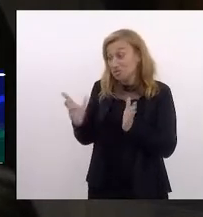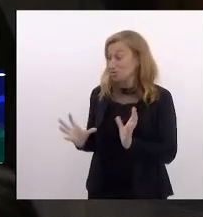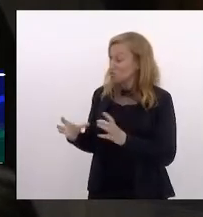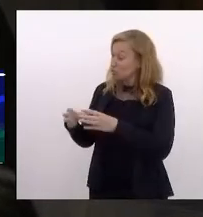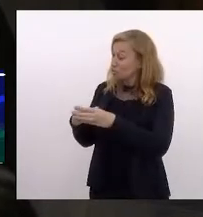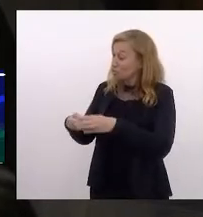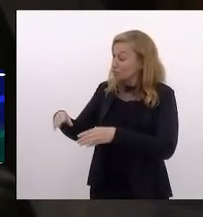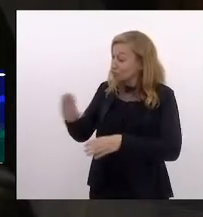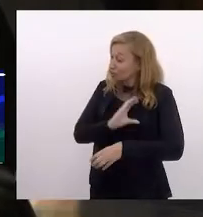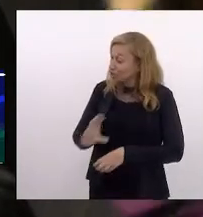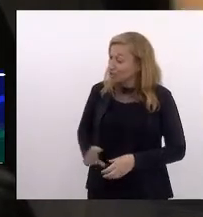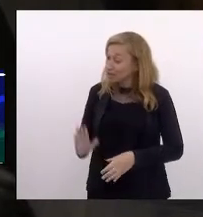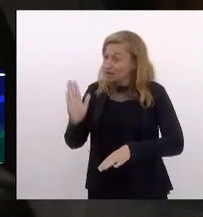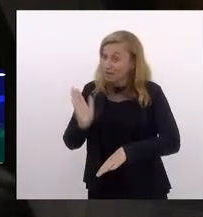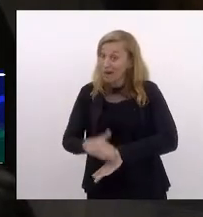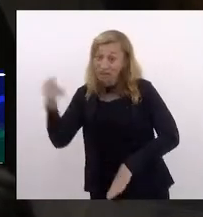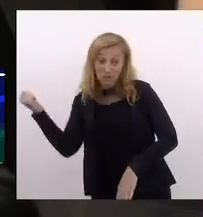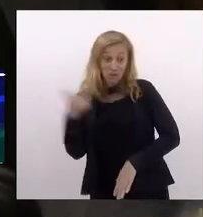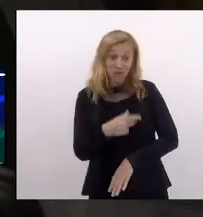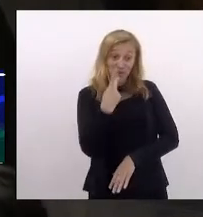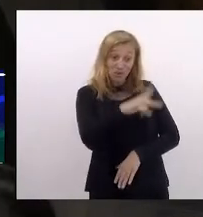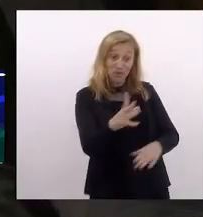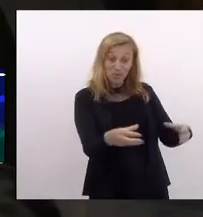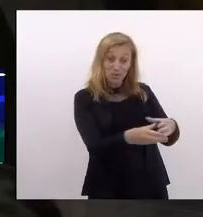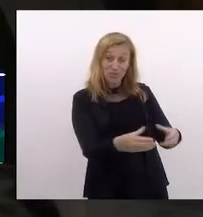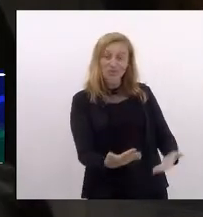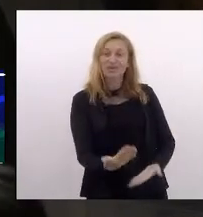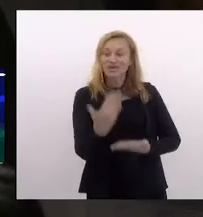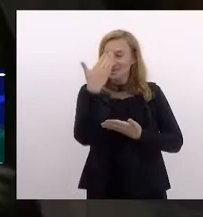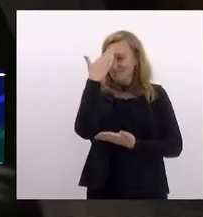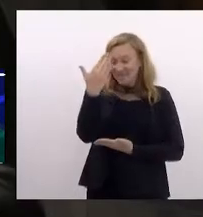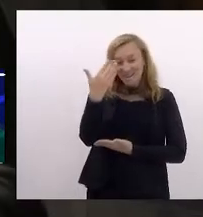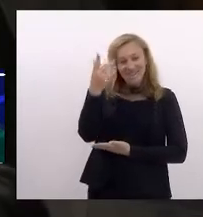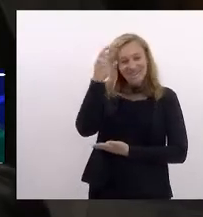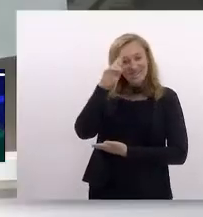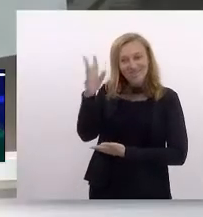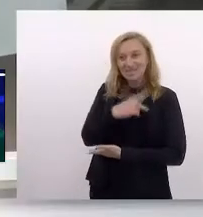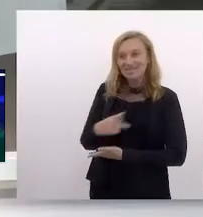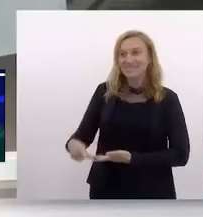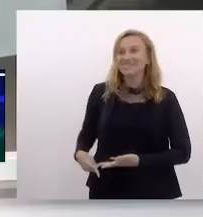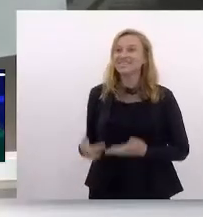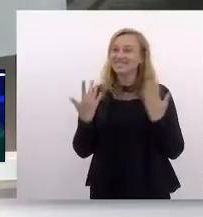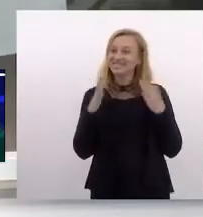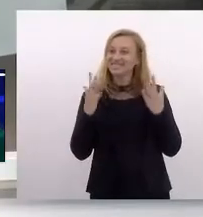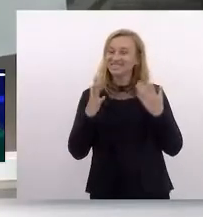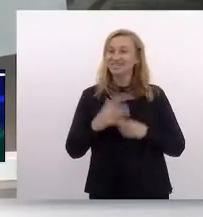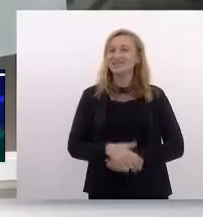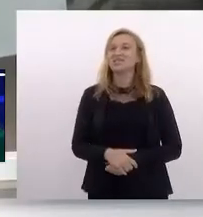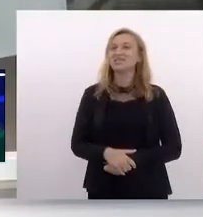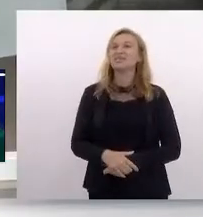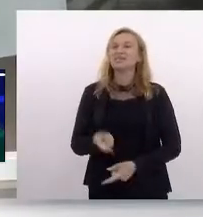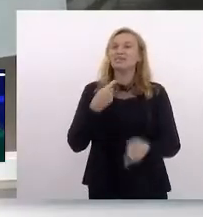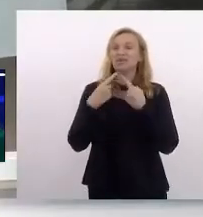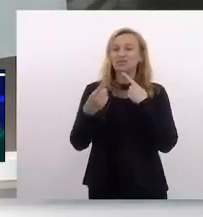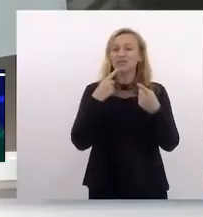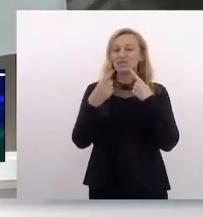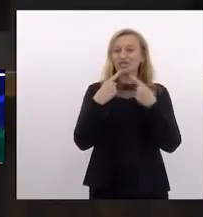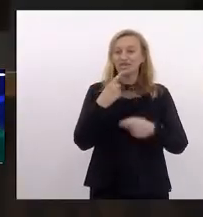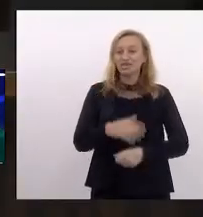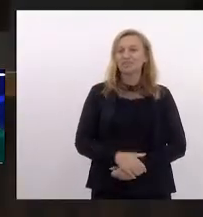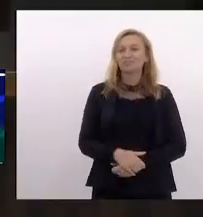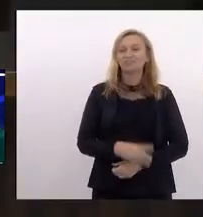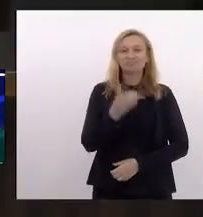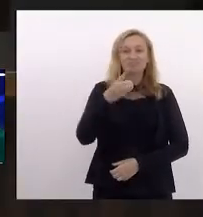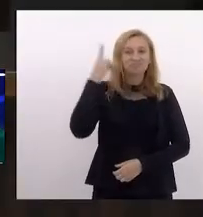Cristo é muito maior que sua tropa tá aqui obrigado presidente e para discutir